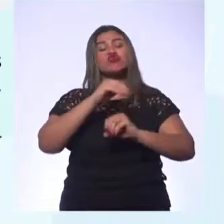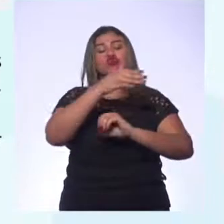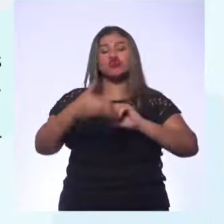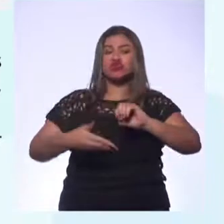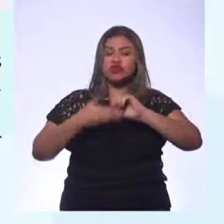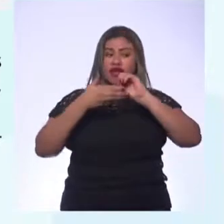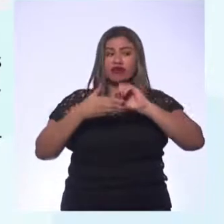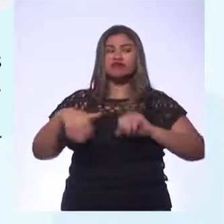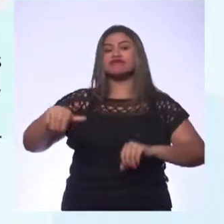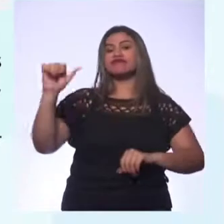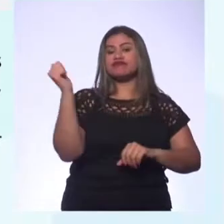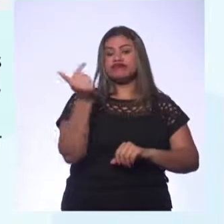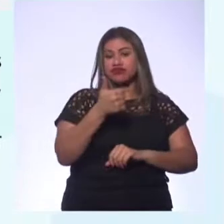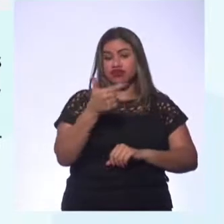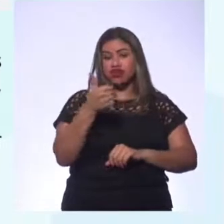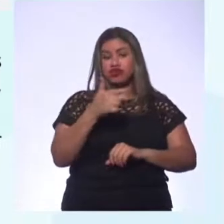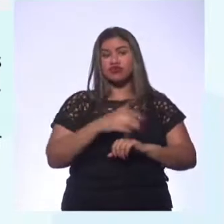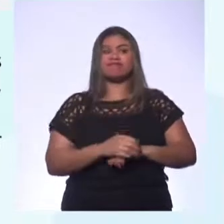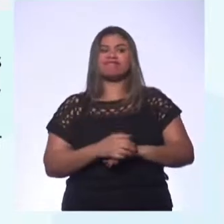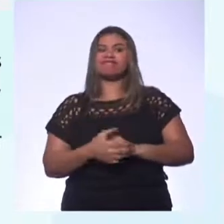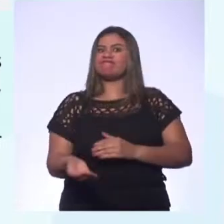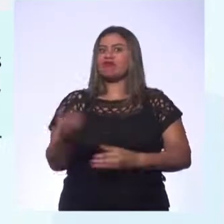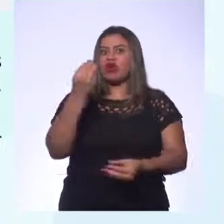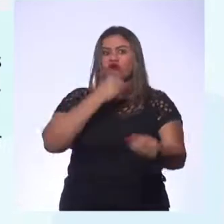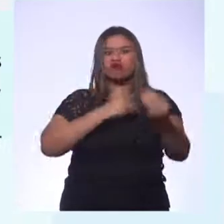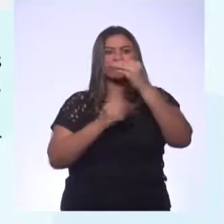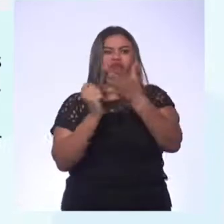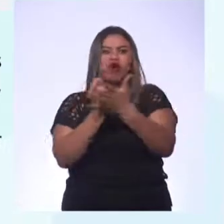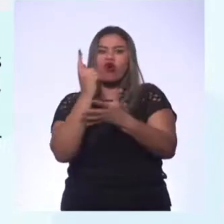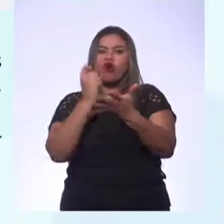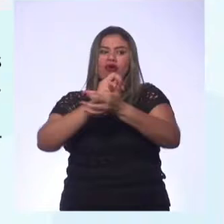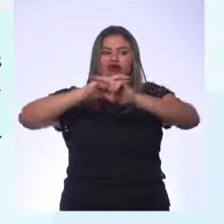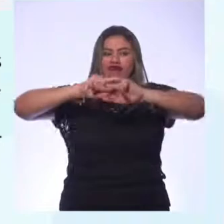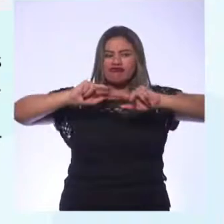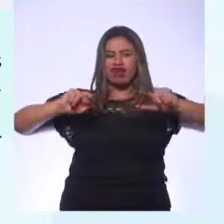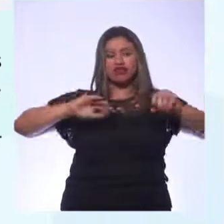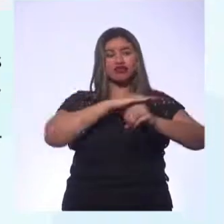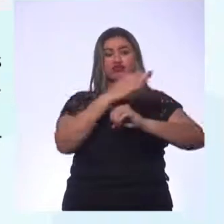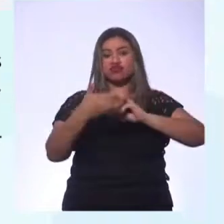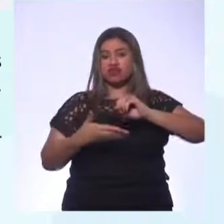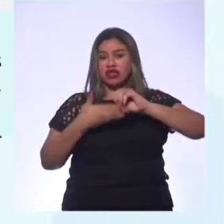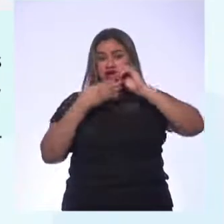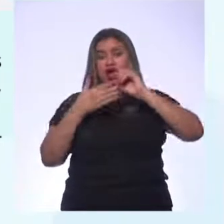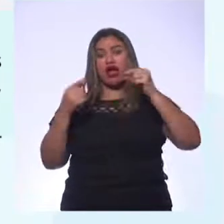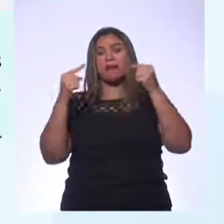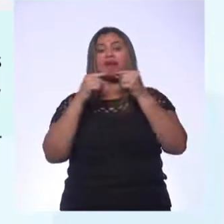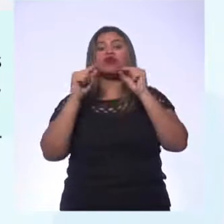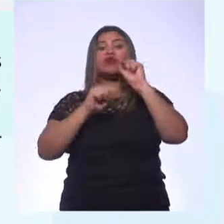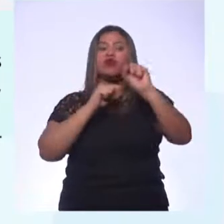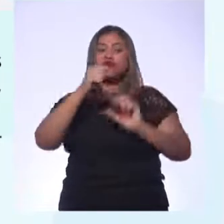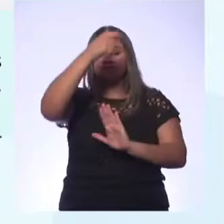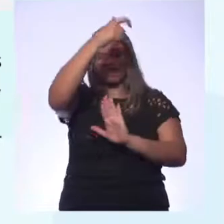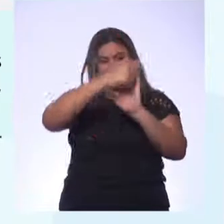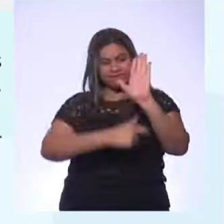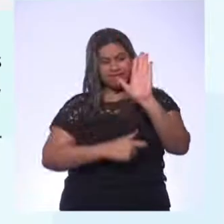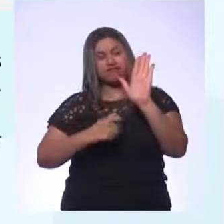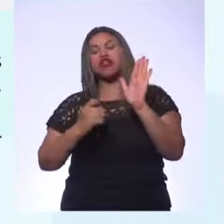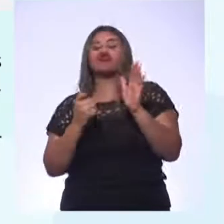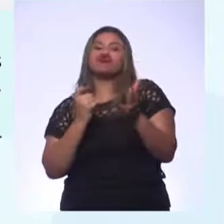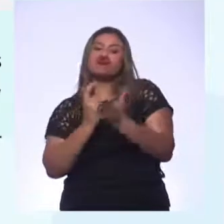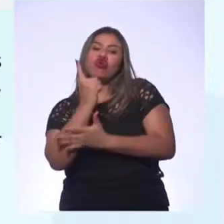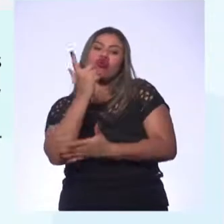Consumo e produção responsável. Opa, isso aí também, só isso aí já dá uma aula, né? Assegurar padrões de produção e de